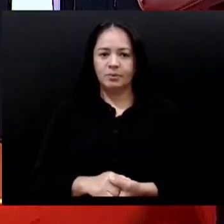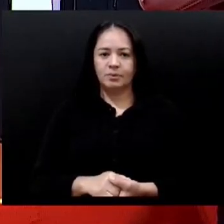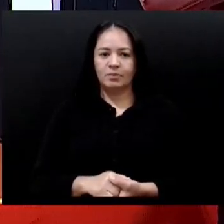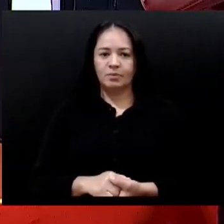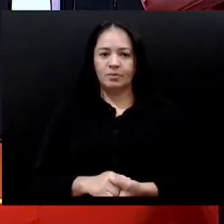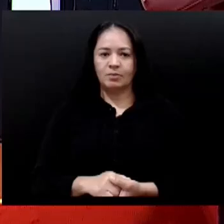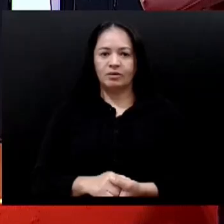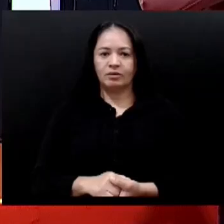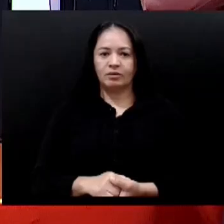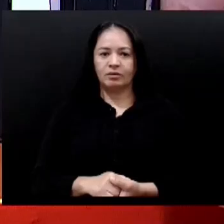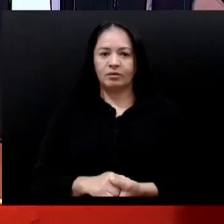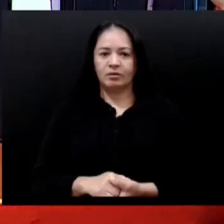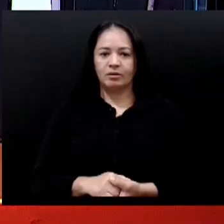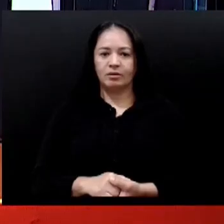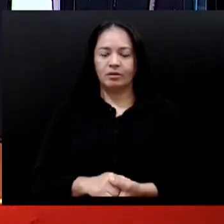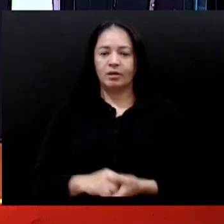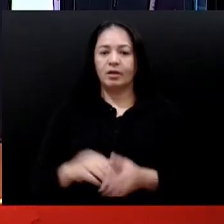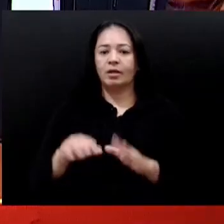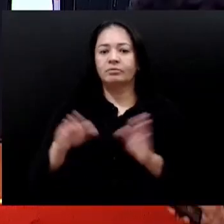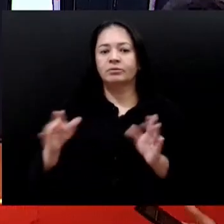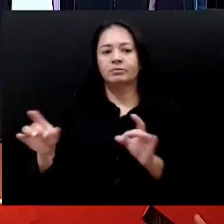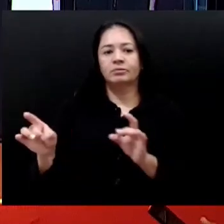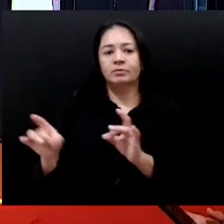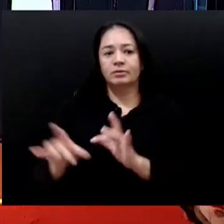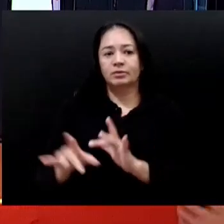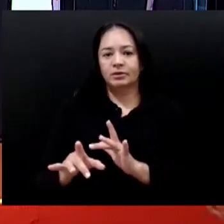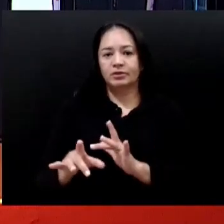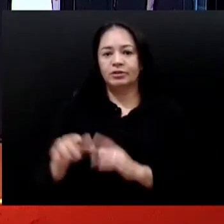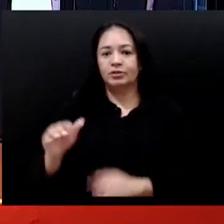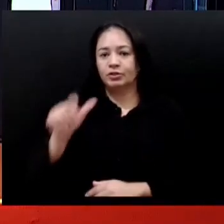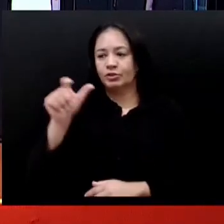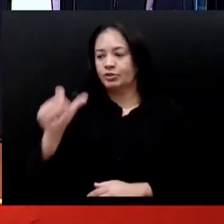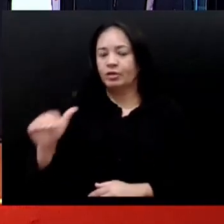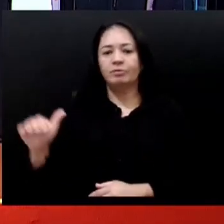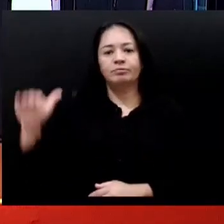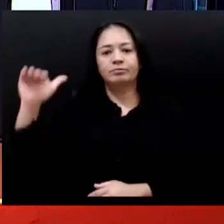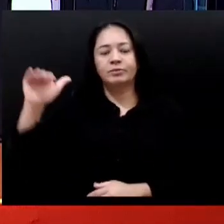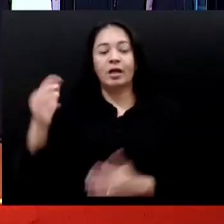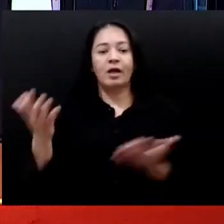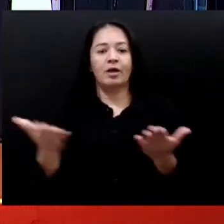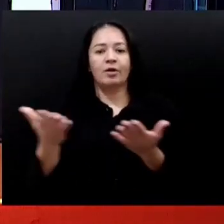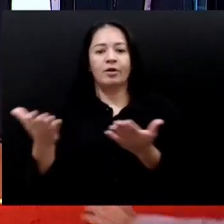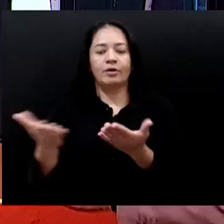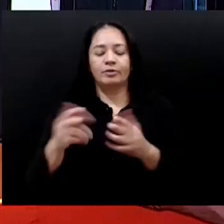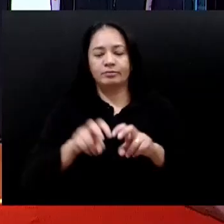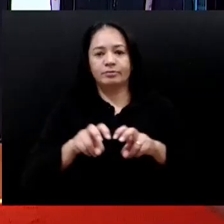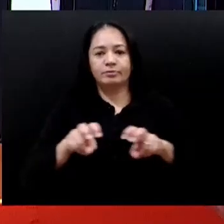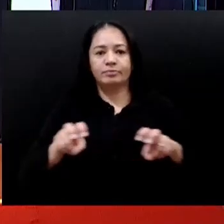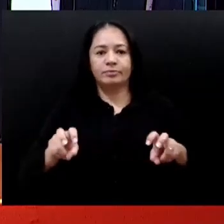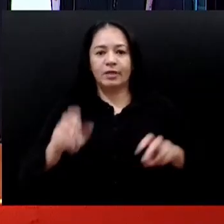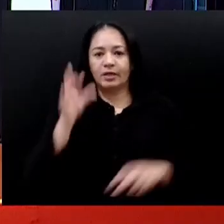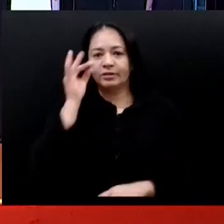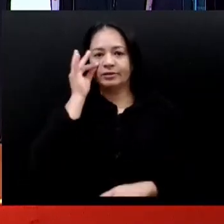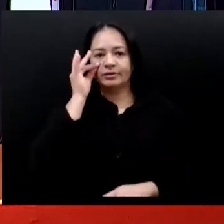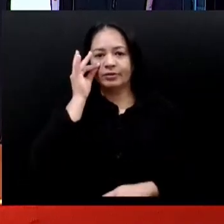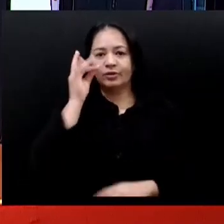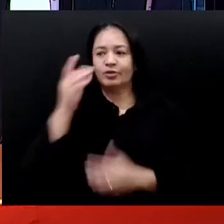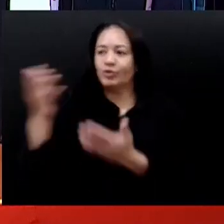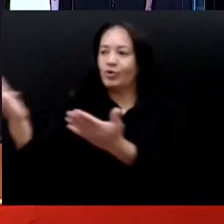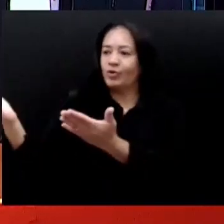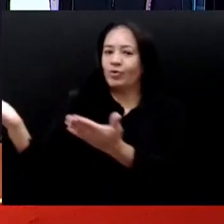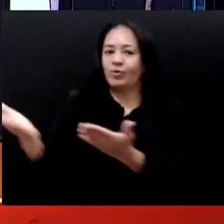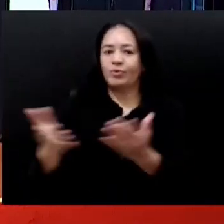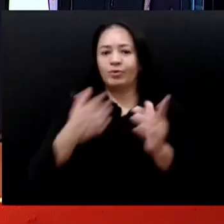Uma vez composta a mesa de autoridades, convidamos os seus componentes e demais presentes a receber o nosso homenageado desta